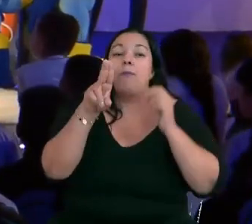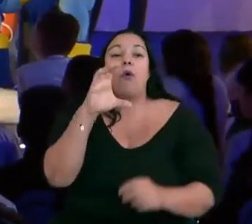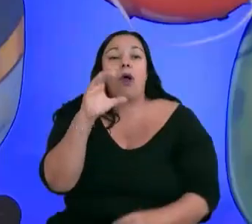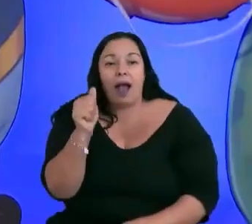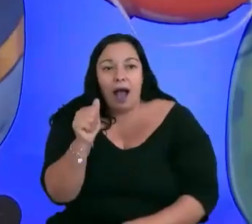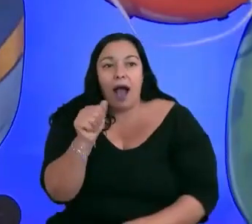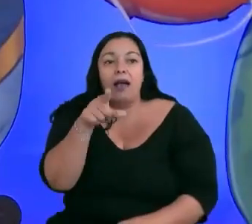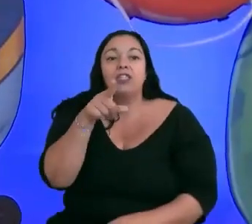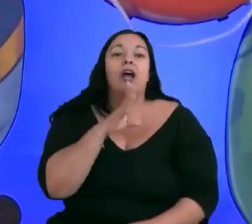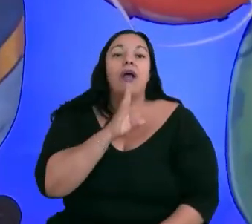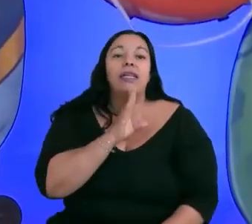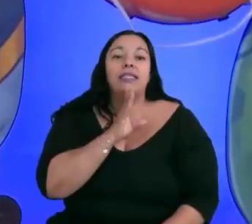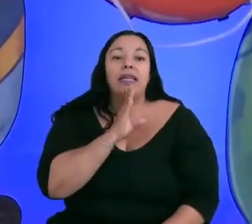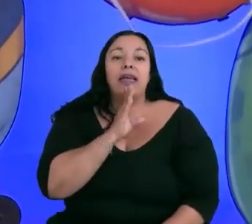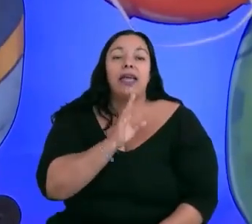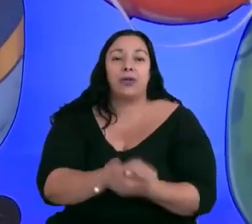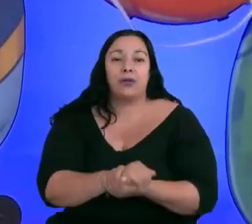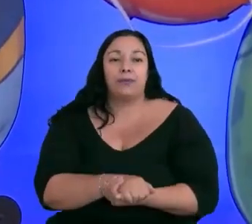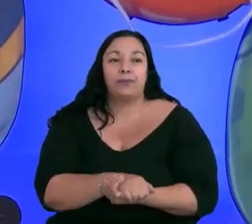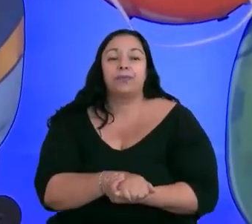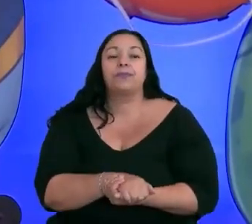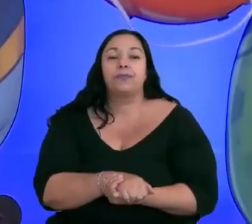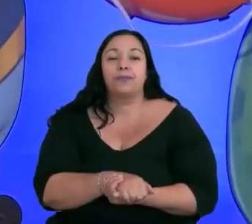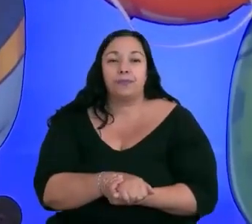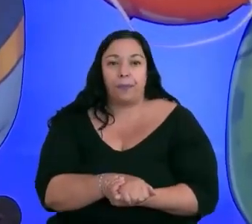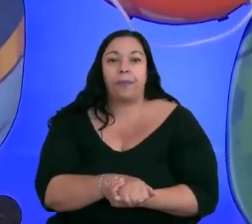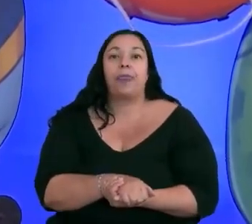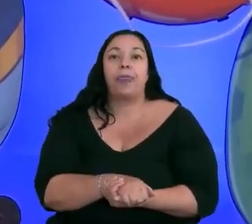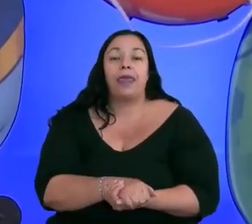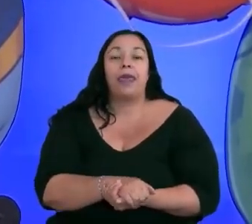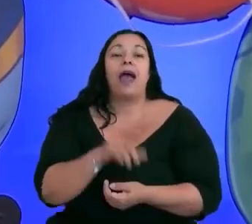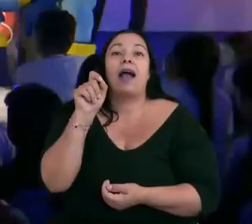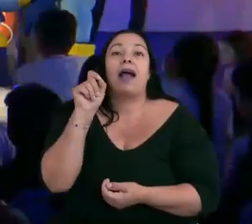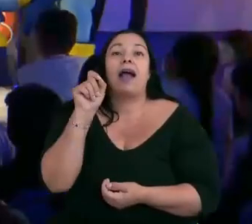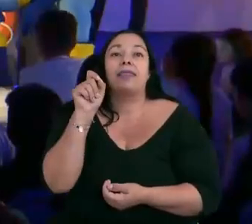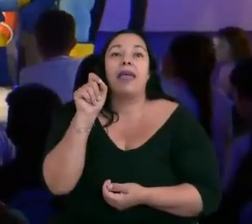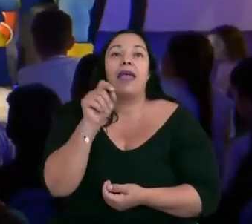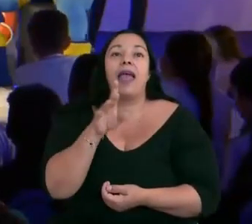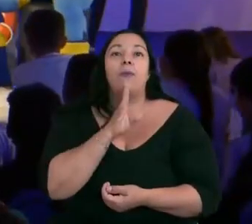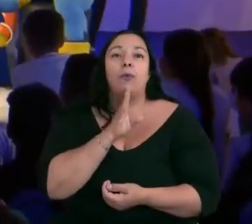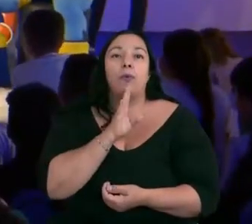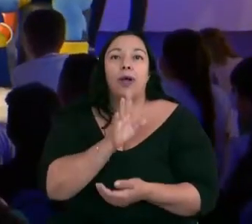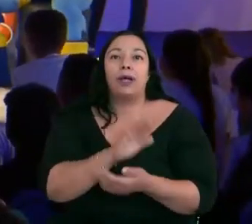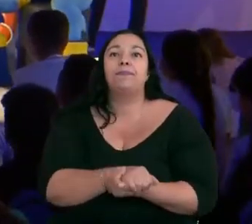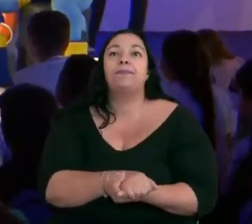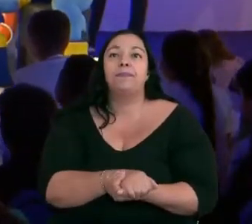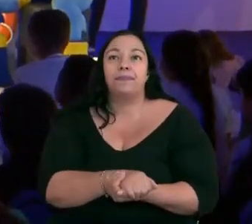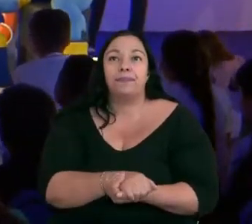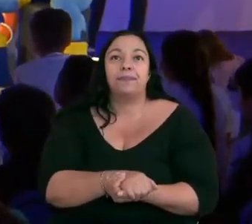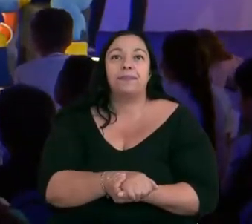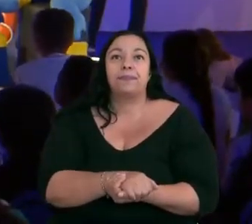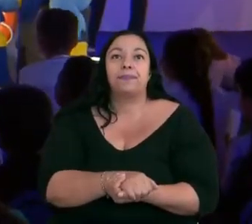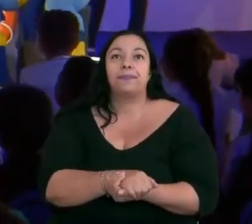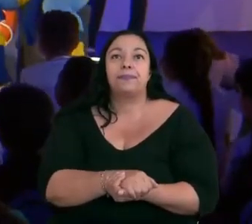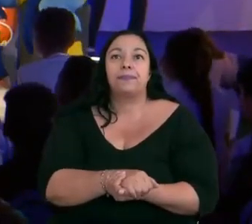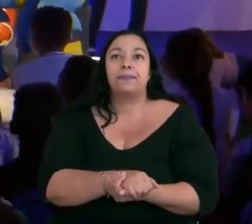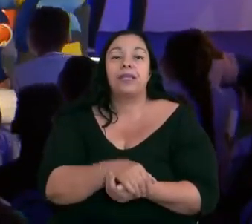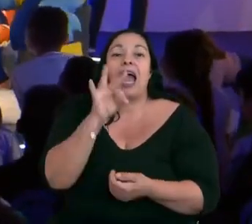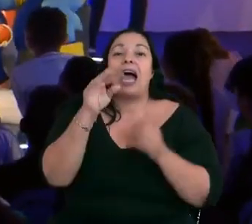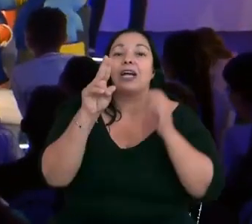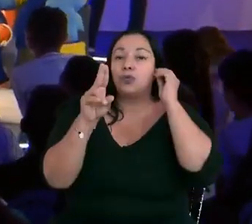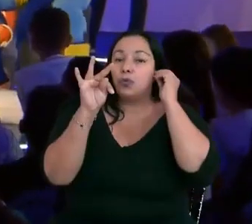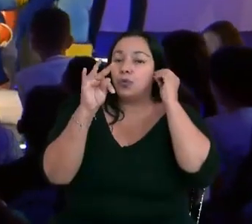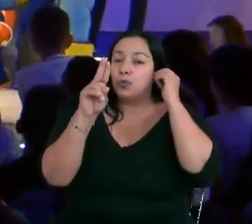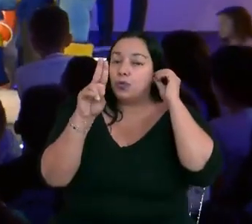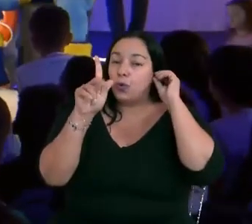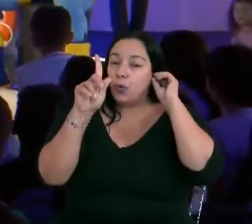Muca? Ah, tá. Cadê ela? Tá aqui, né? A Muca, a Tutuga, que é a